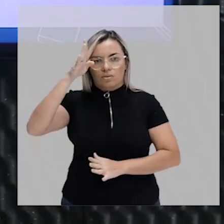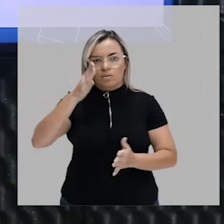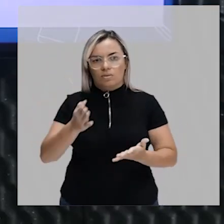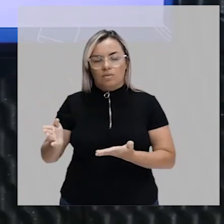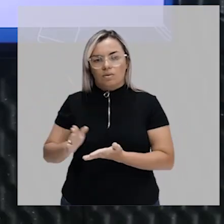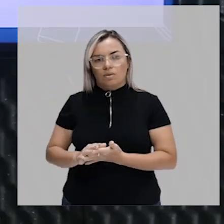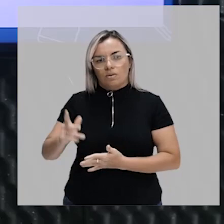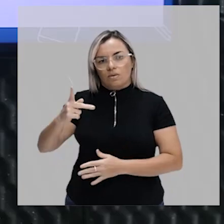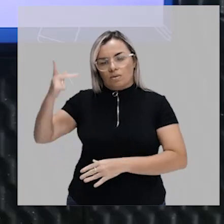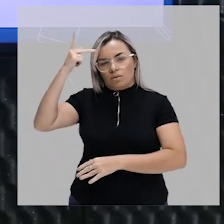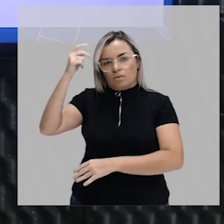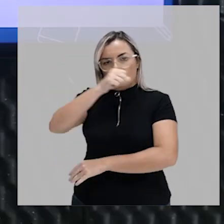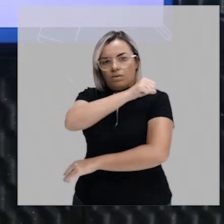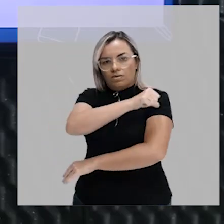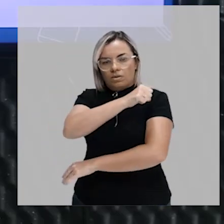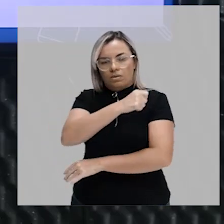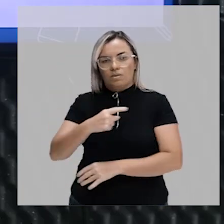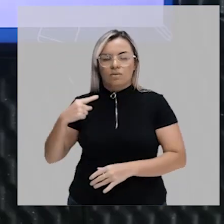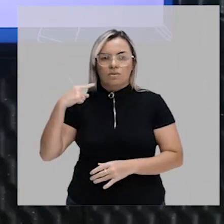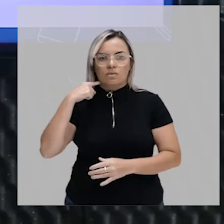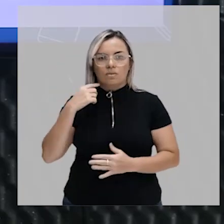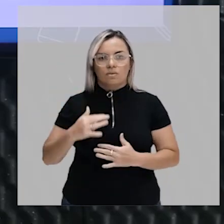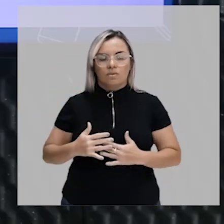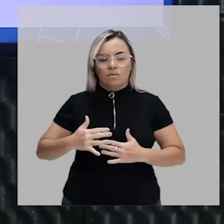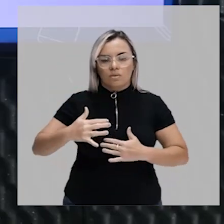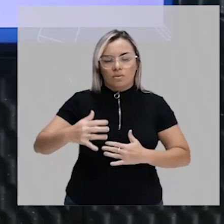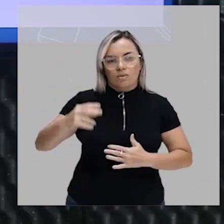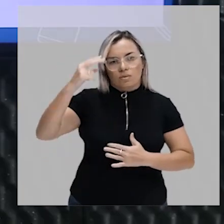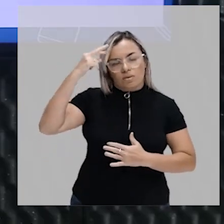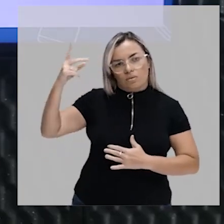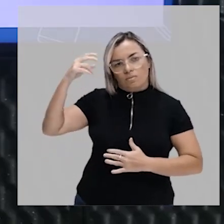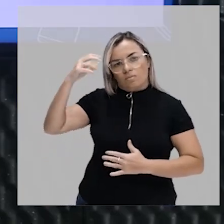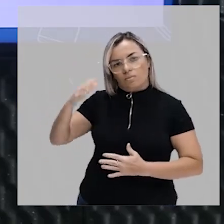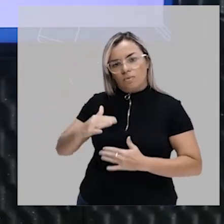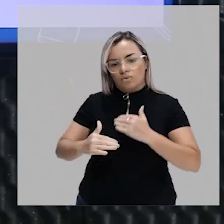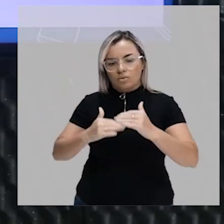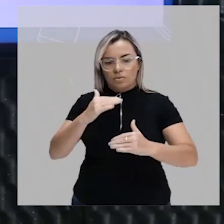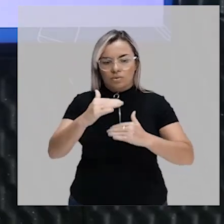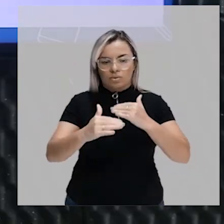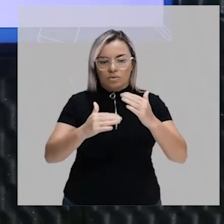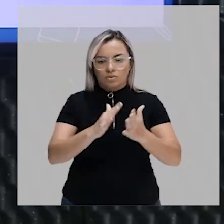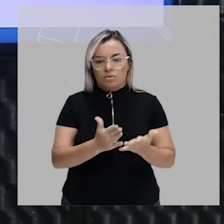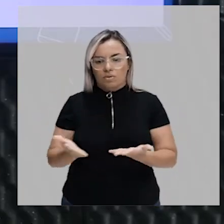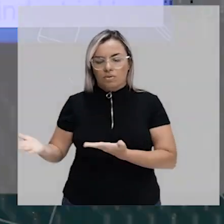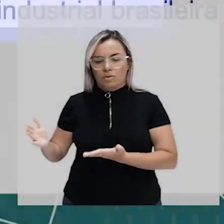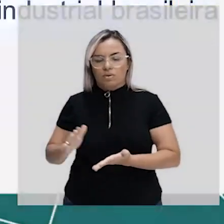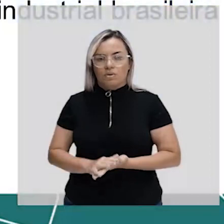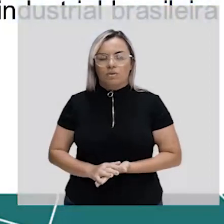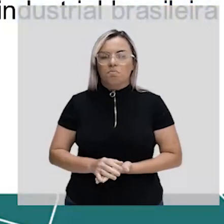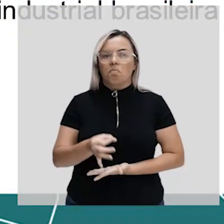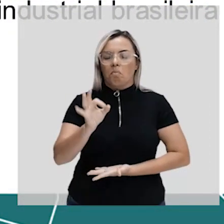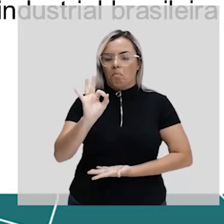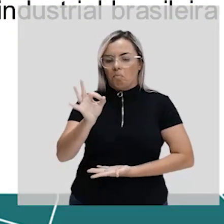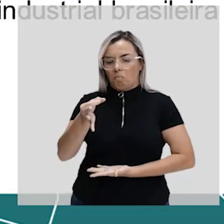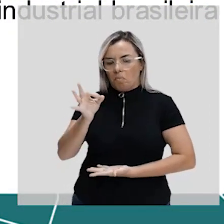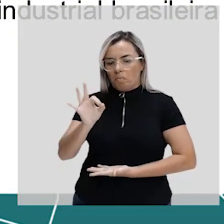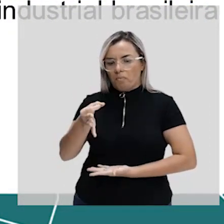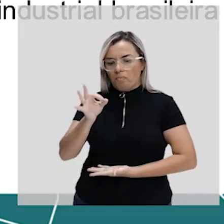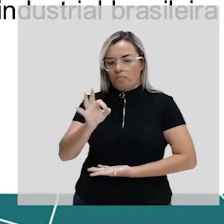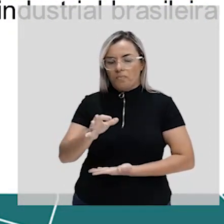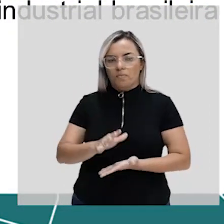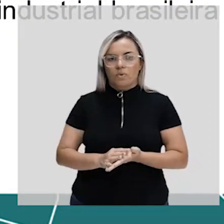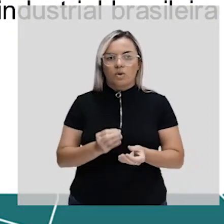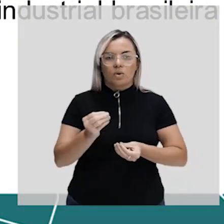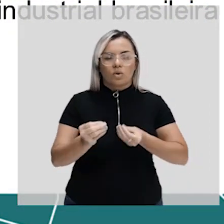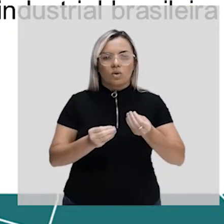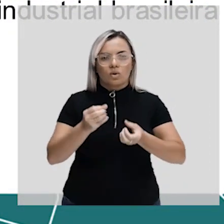ali São Paulo, Rio de Janeiro e Minas, né? Um processo histórico de desenvolvimento, tá certo? Então isso aqui, galera, está correto, tá? Quando hoje